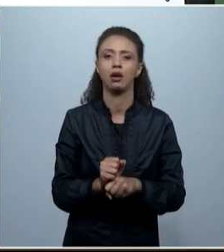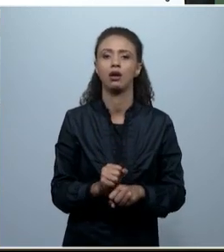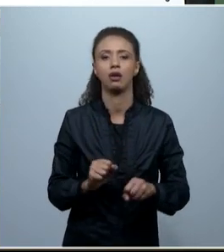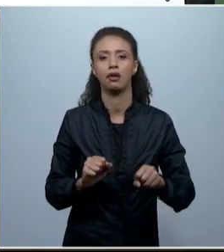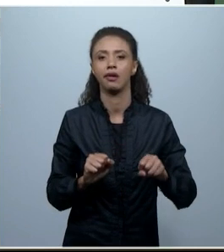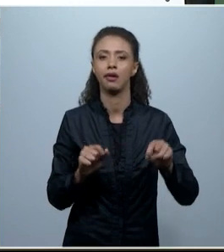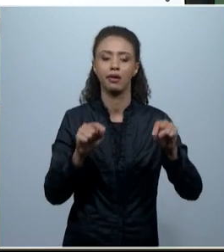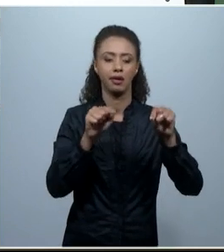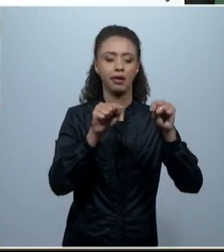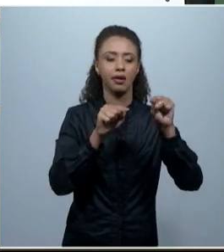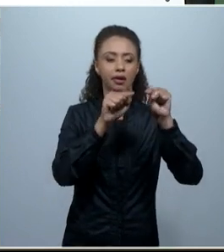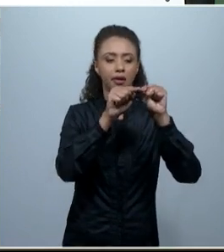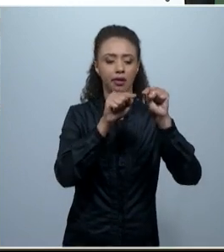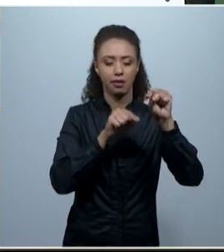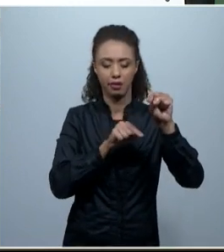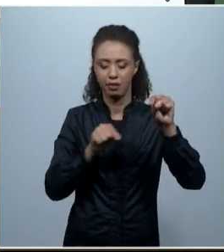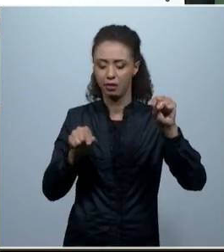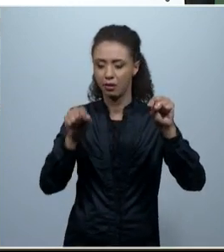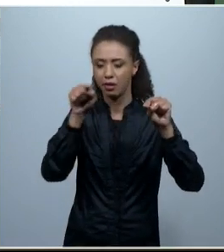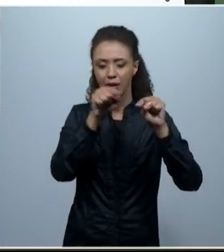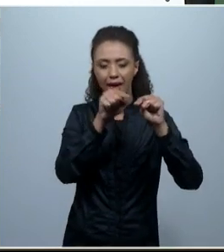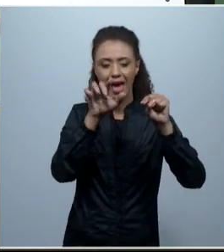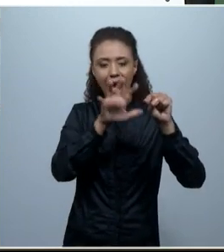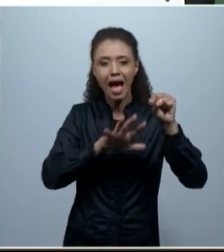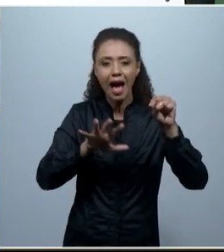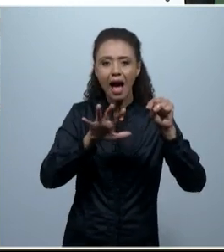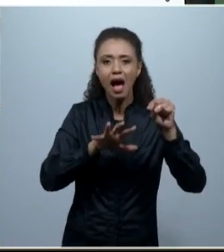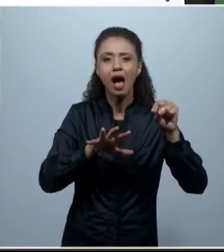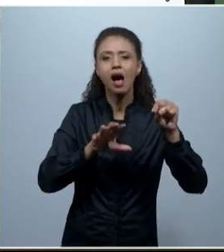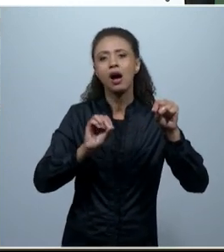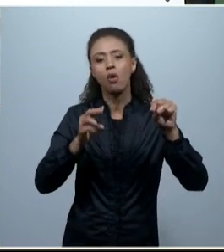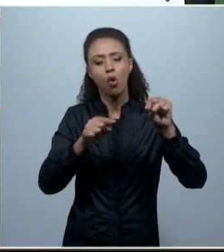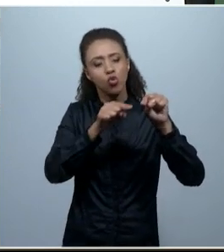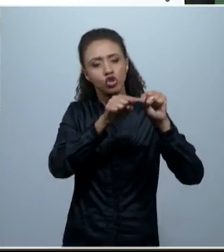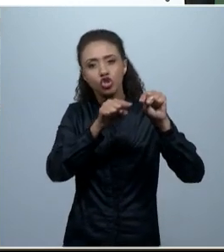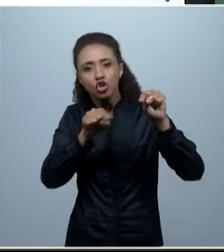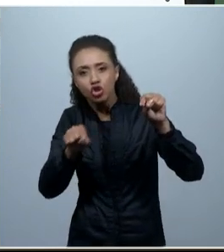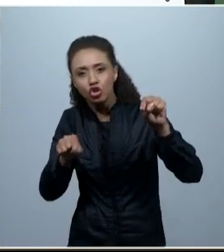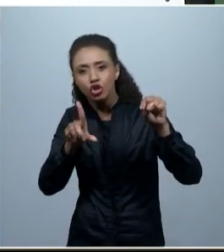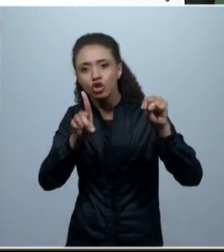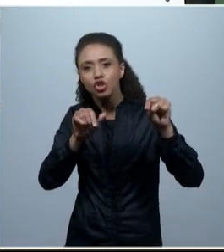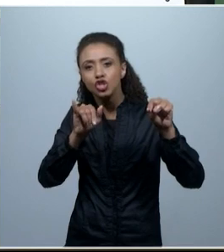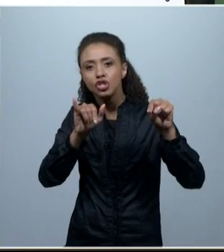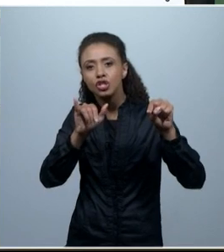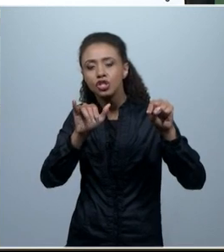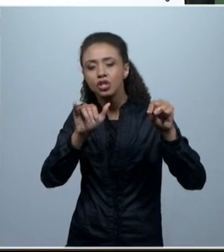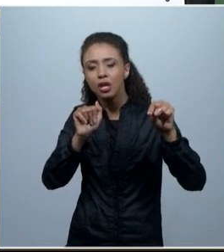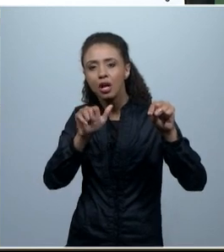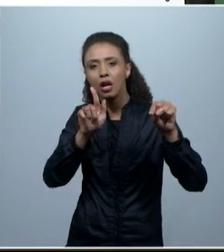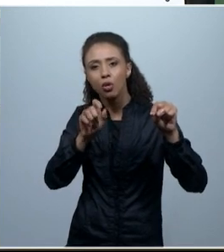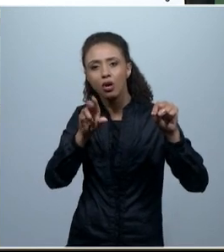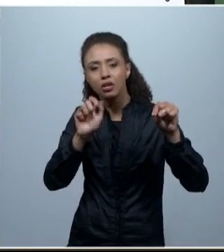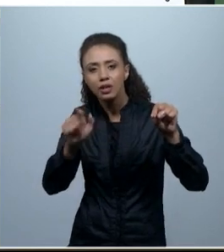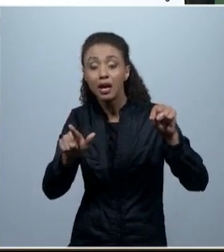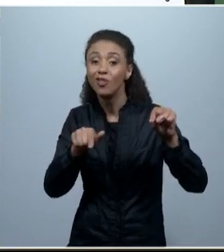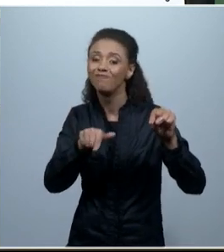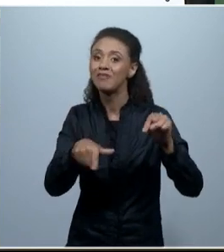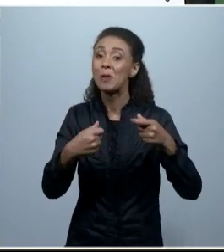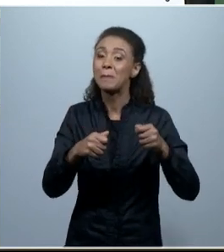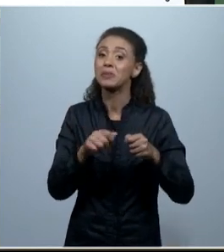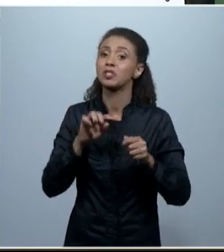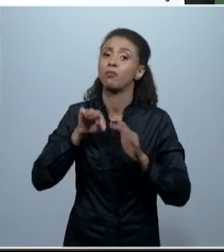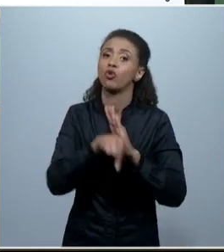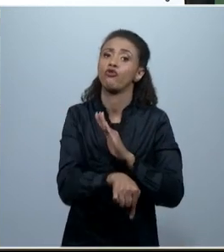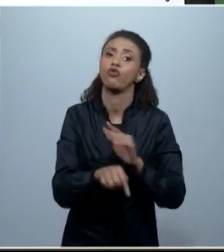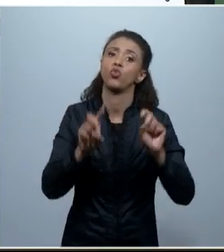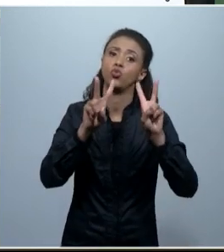vários elementos do quadrilátero aqui demanda um conhecimento um pouco mais amplo de geometria nec demanda você conhecer várias coisas